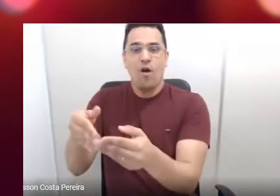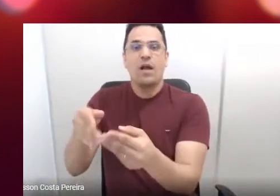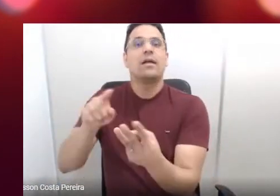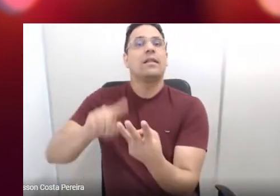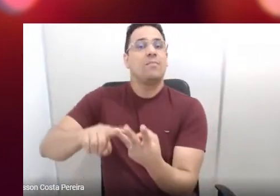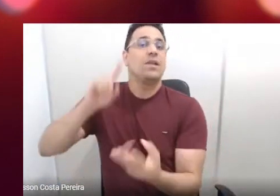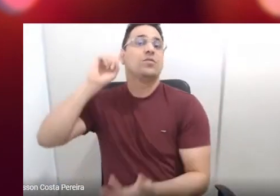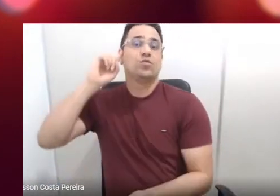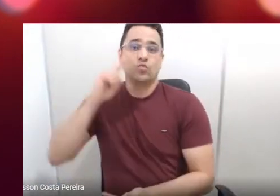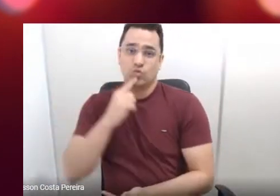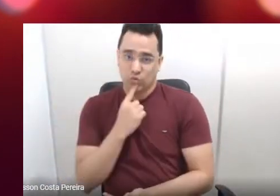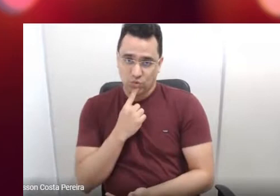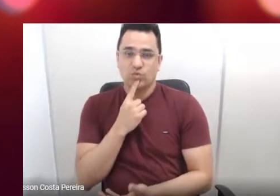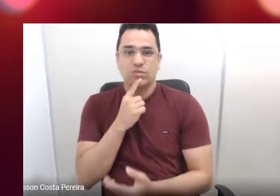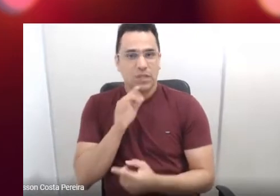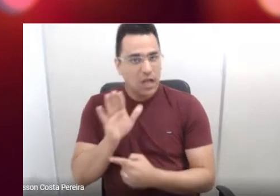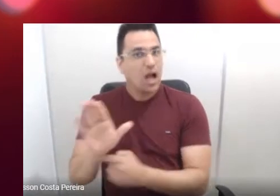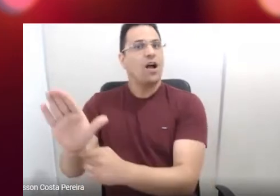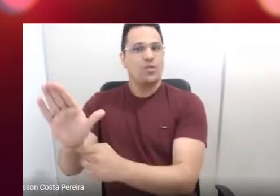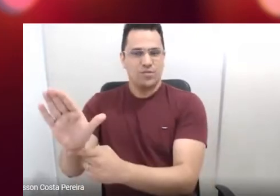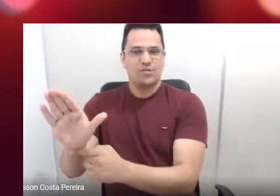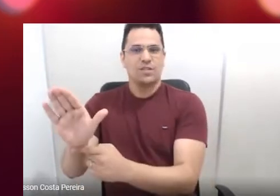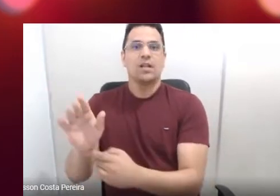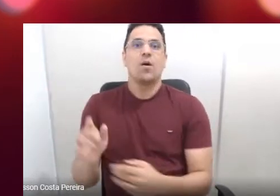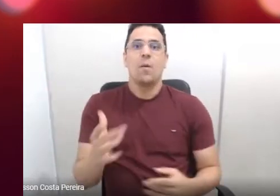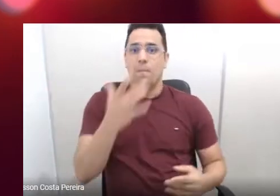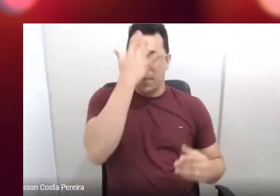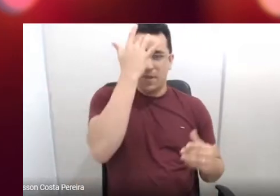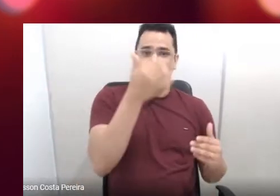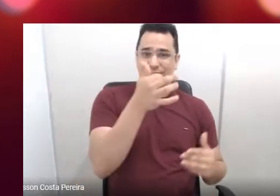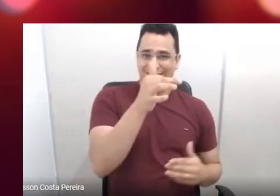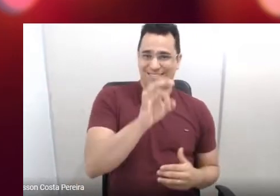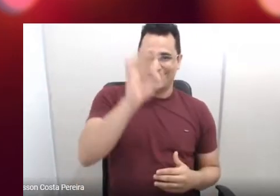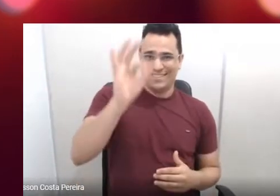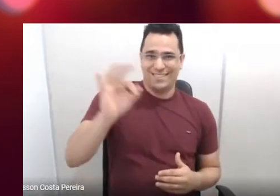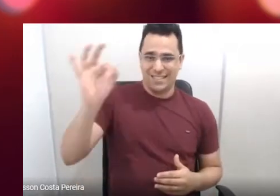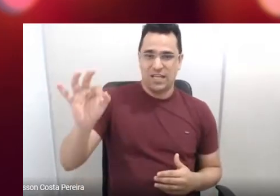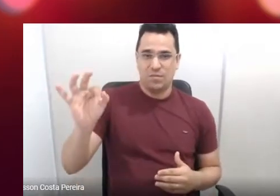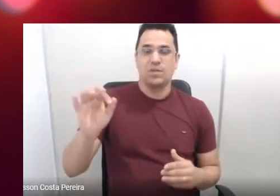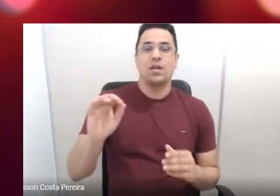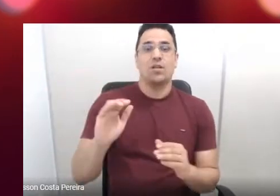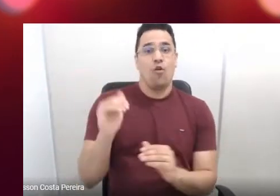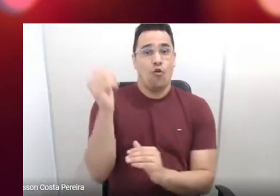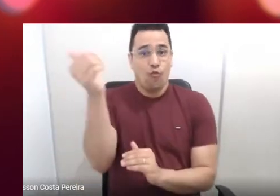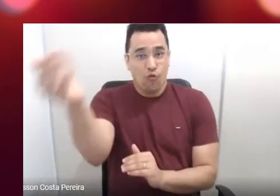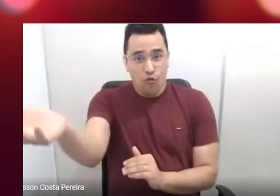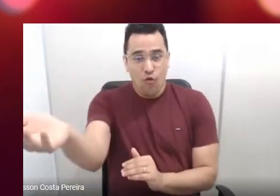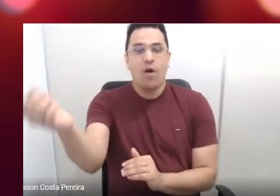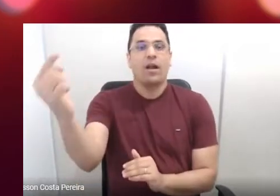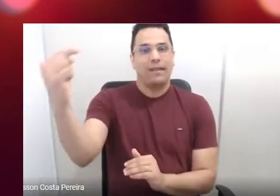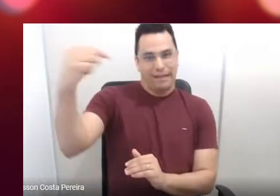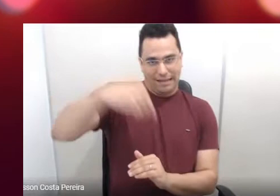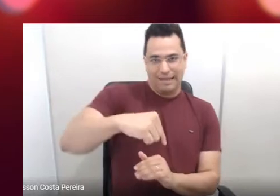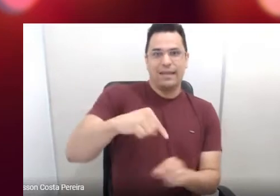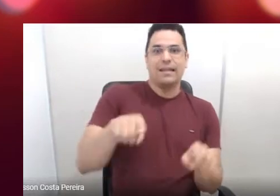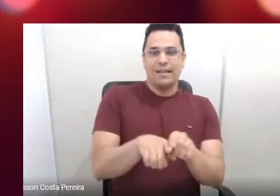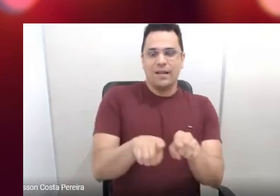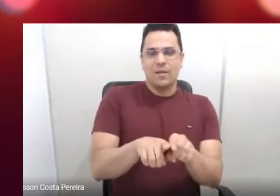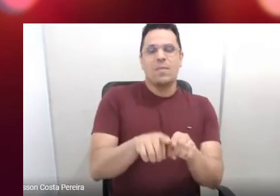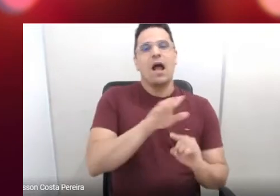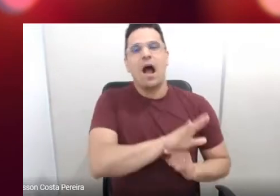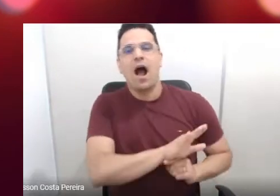surda, entre outras. E isso atendeu 100% a comunidade interna e externa, pois eles